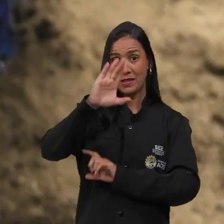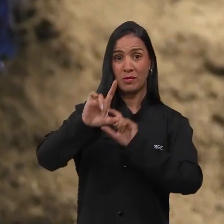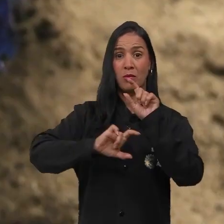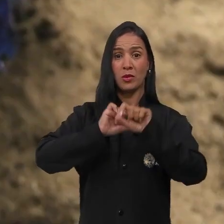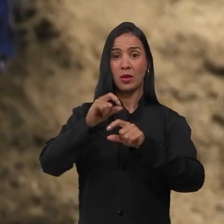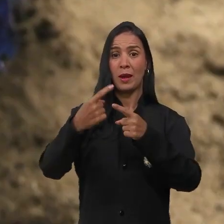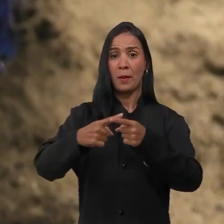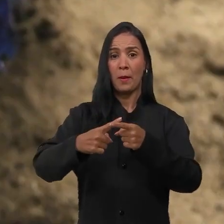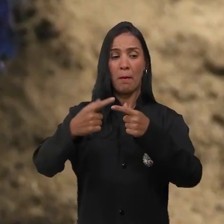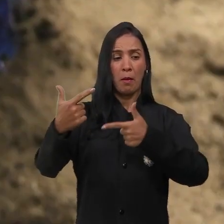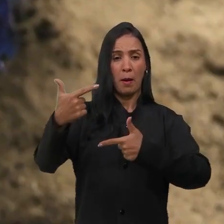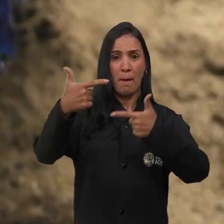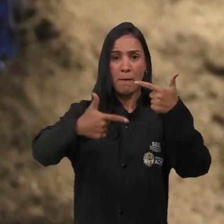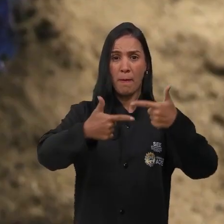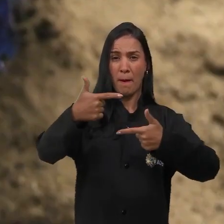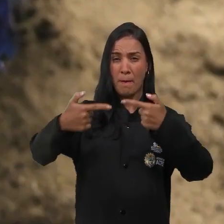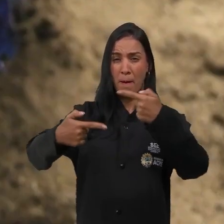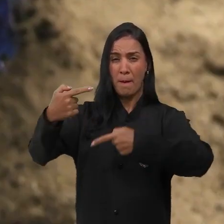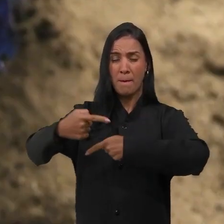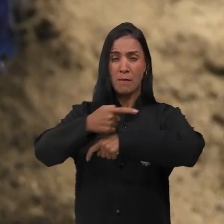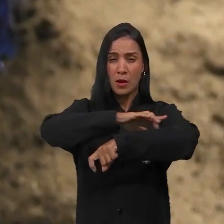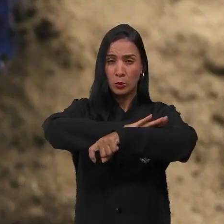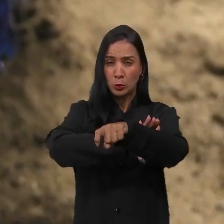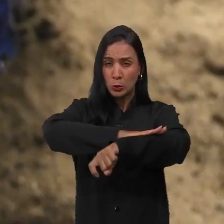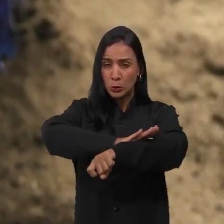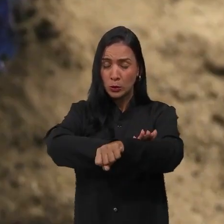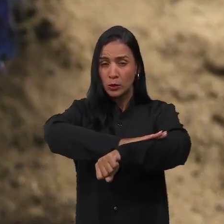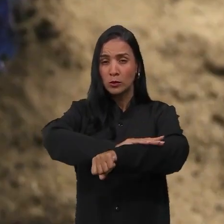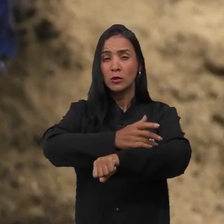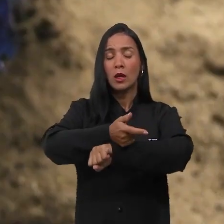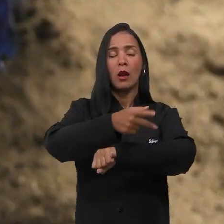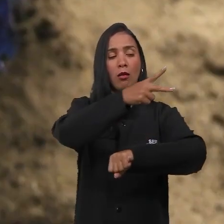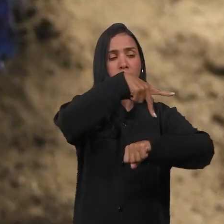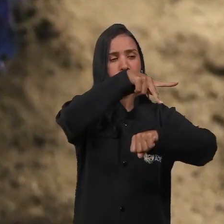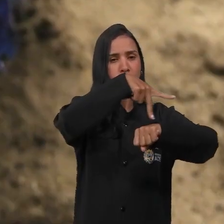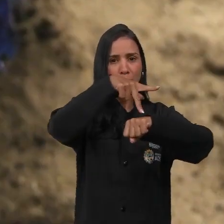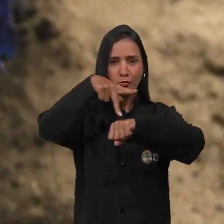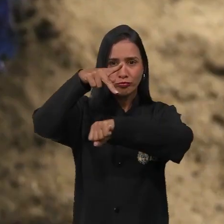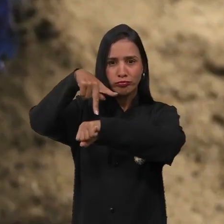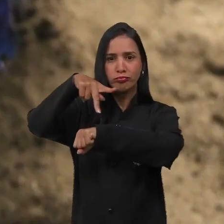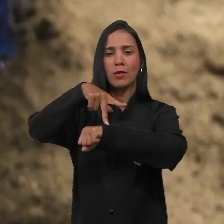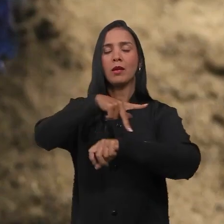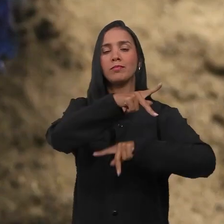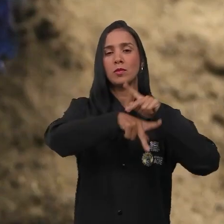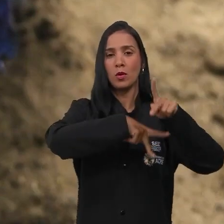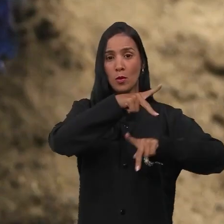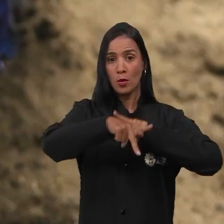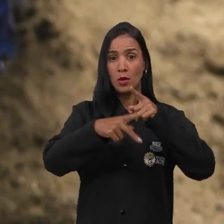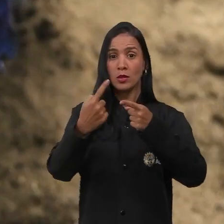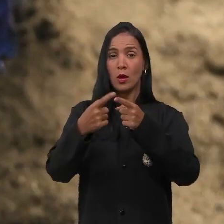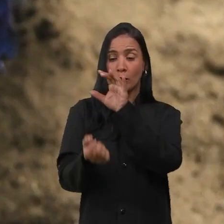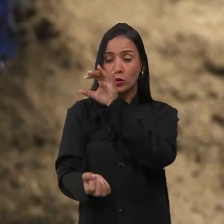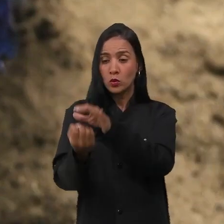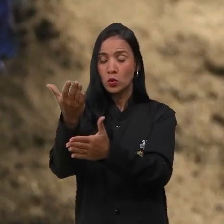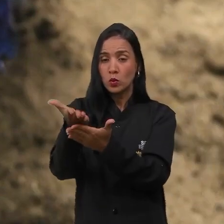pelas rivalidades étnicas entre populações de países cujas fronteiras foram